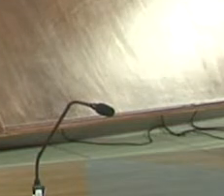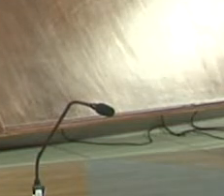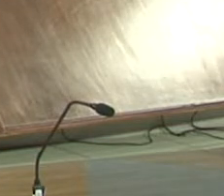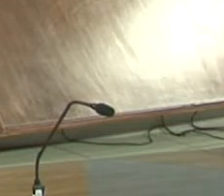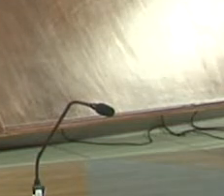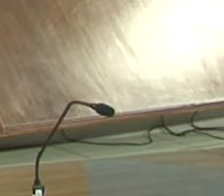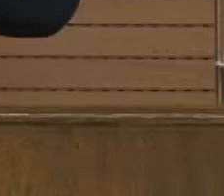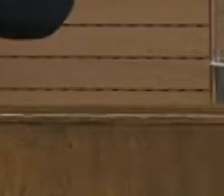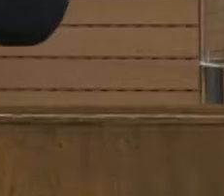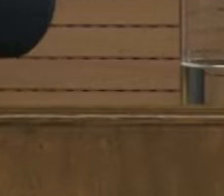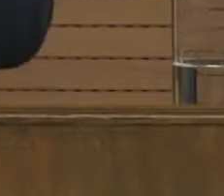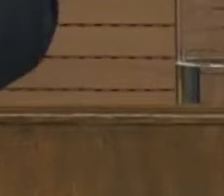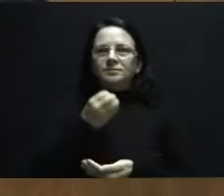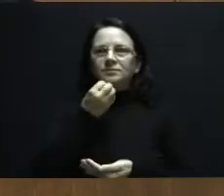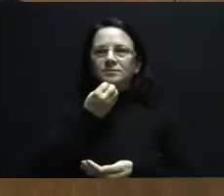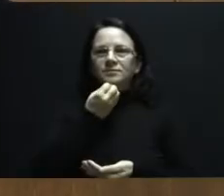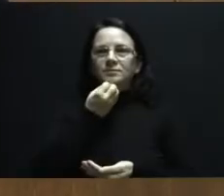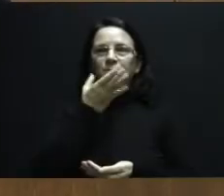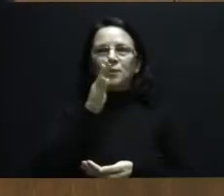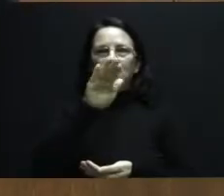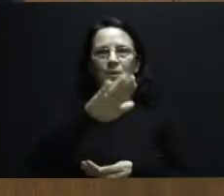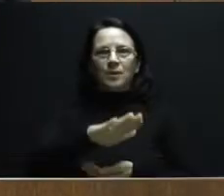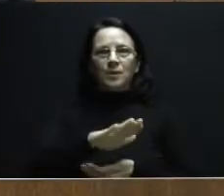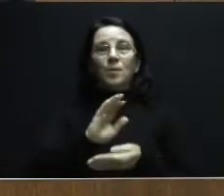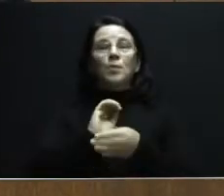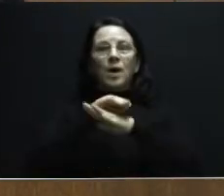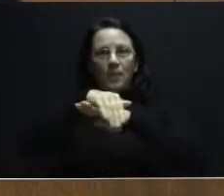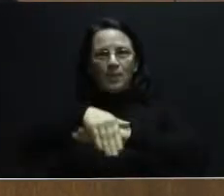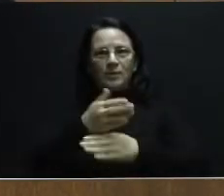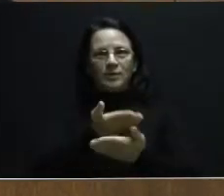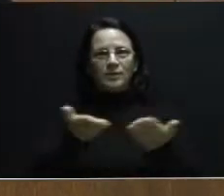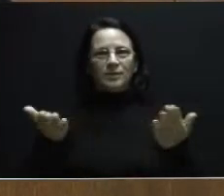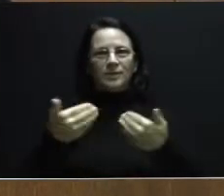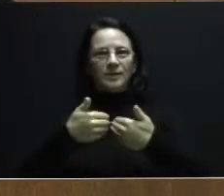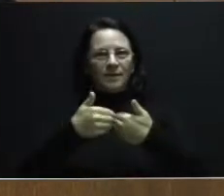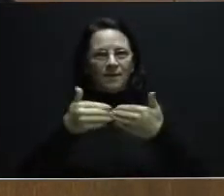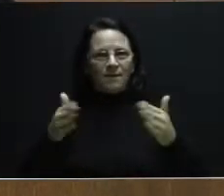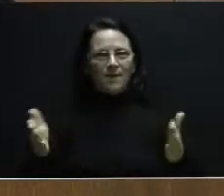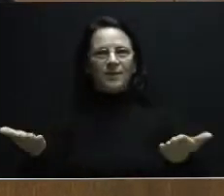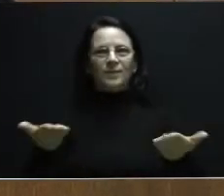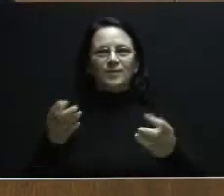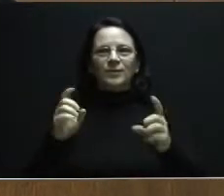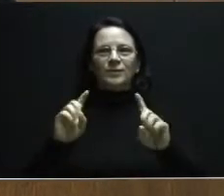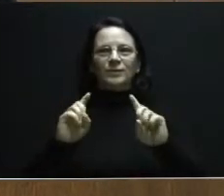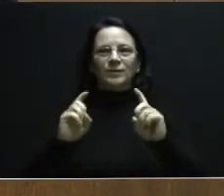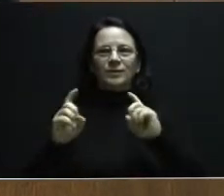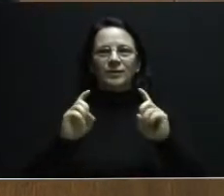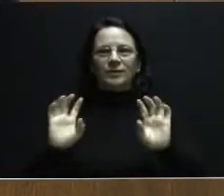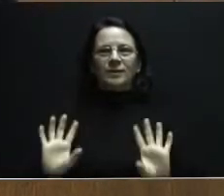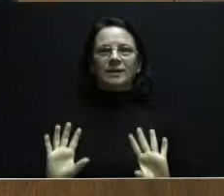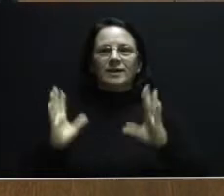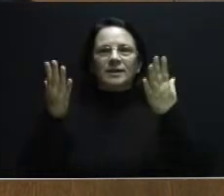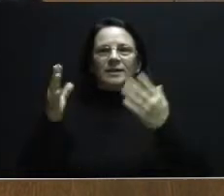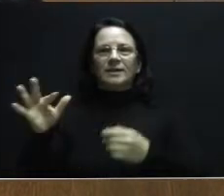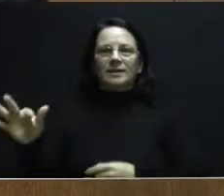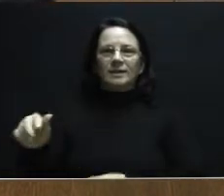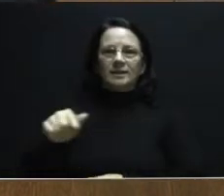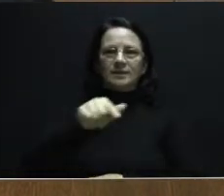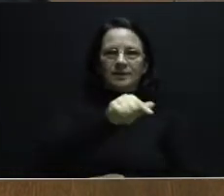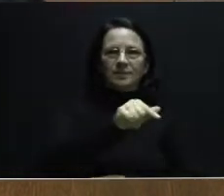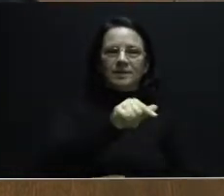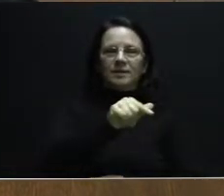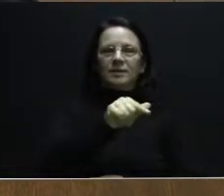Boa noite a todos. Em nome de Deus e da lei, declaro aberto a presente sessão solene alusiva à Semana da Família